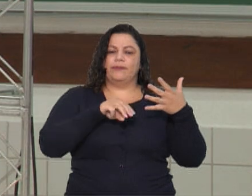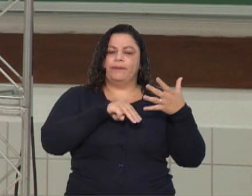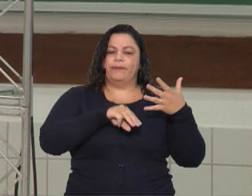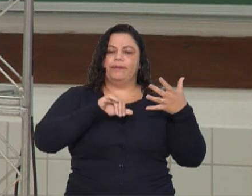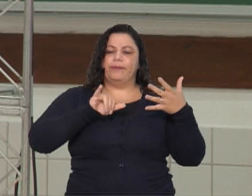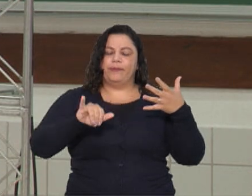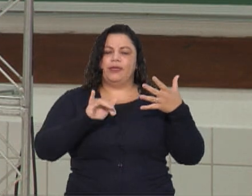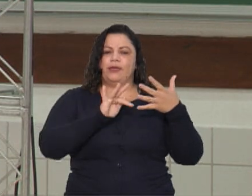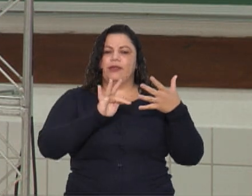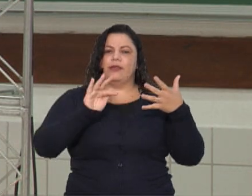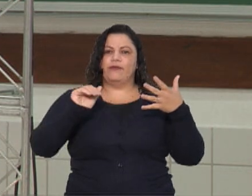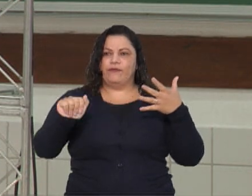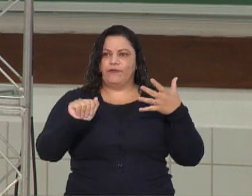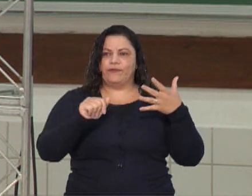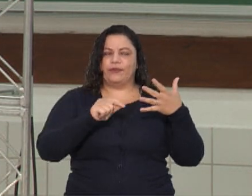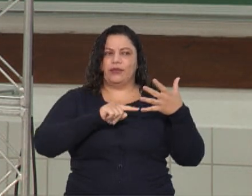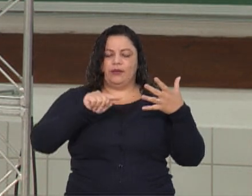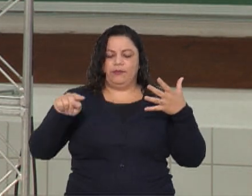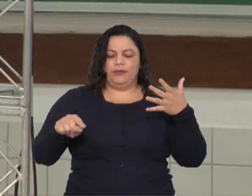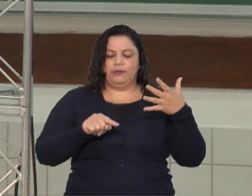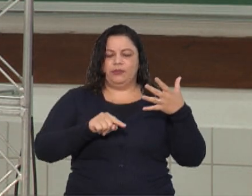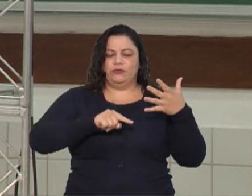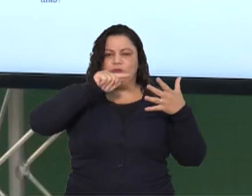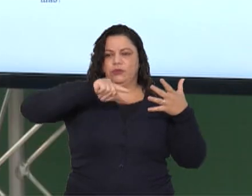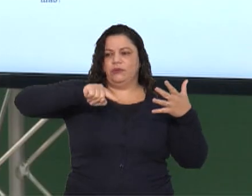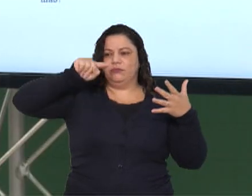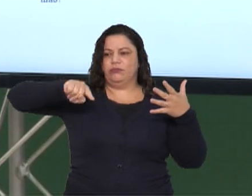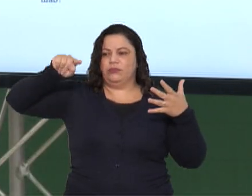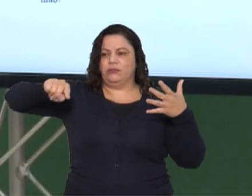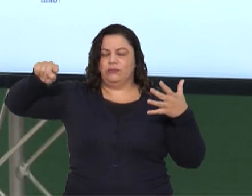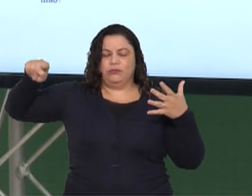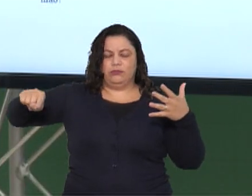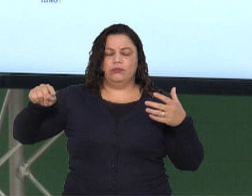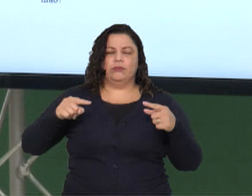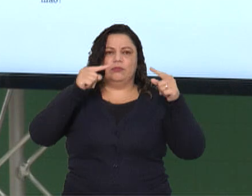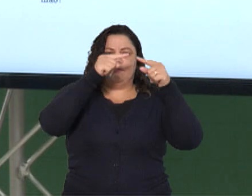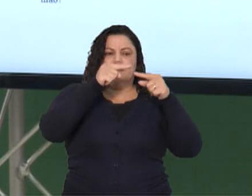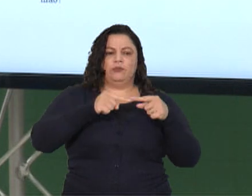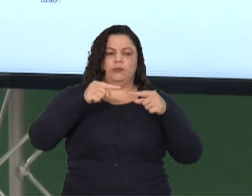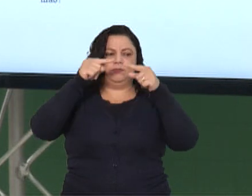baixo. Porque existe essa ordem das notas musicais.